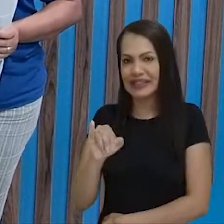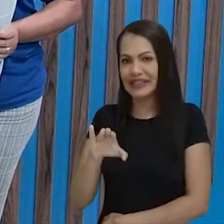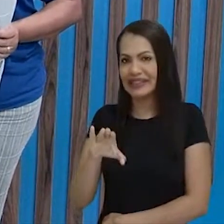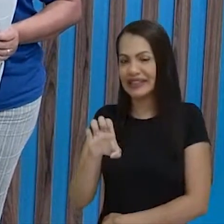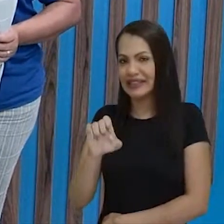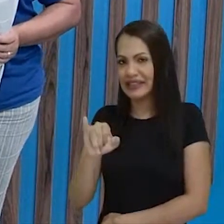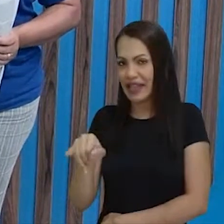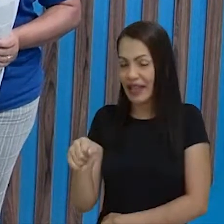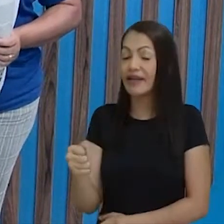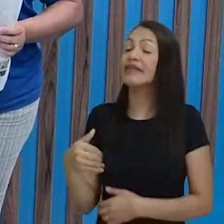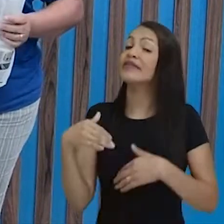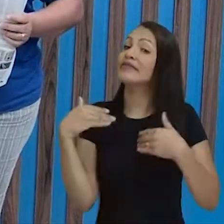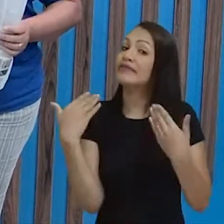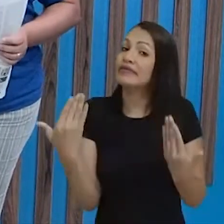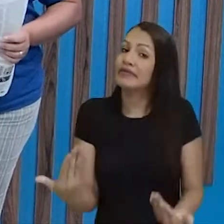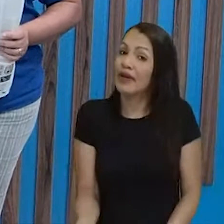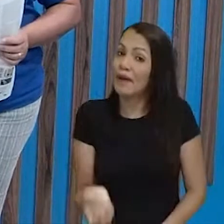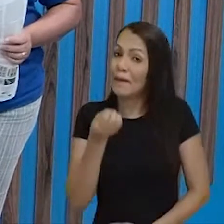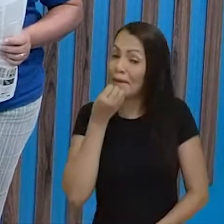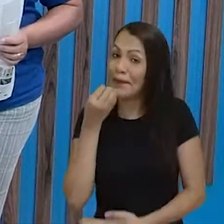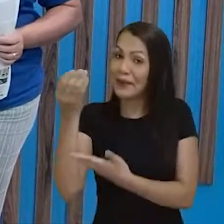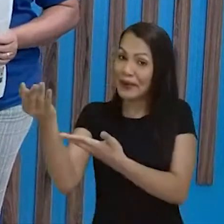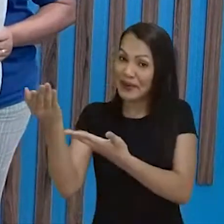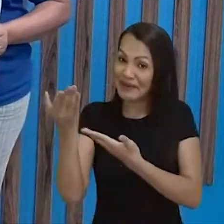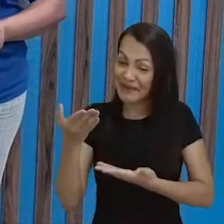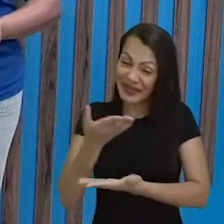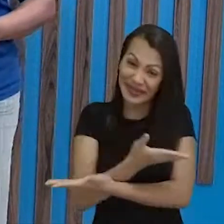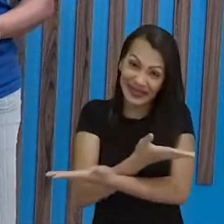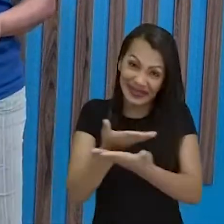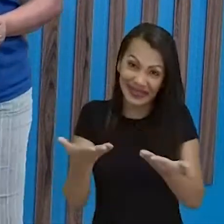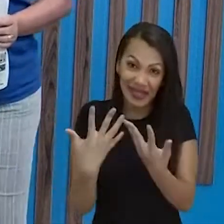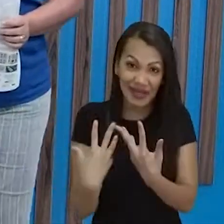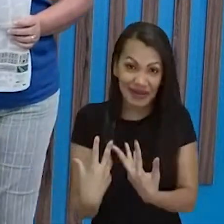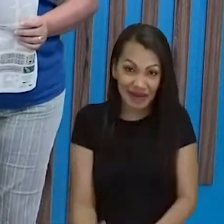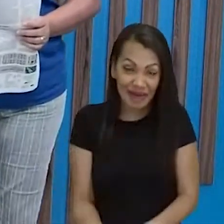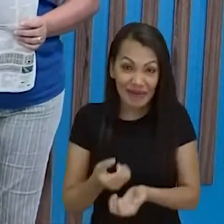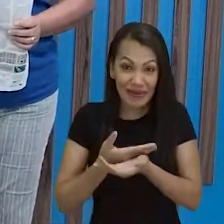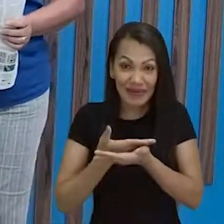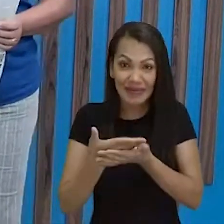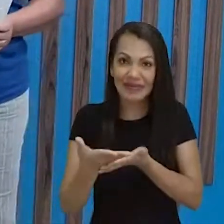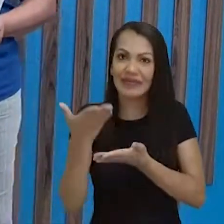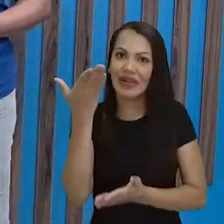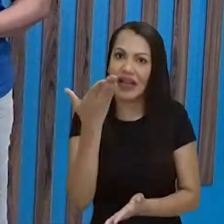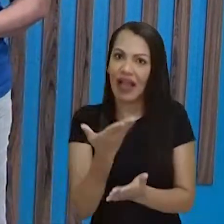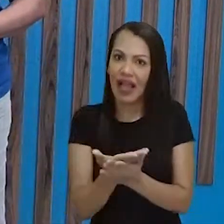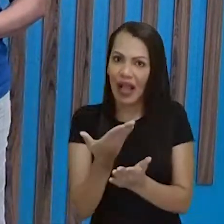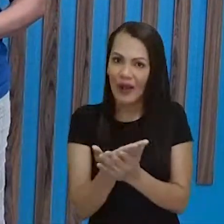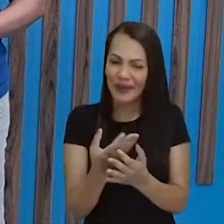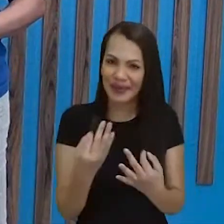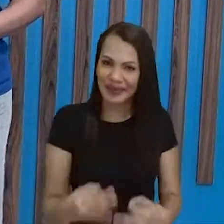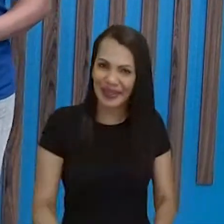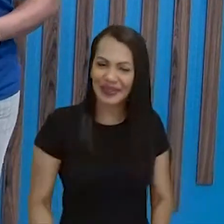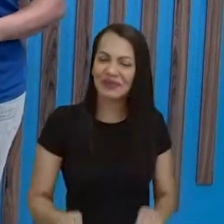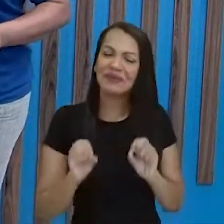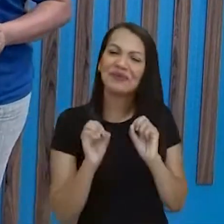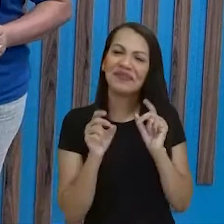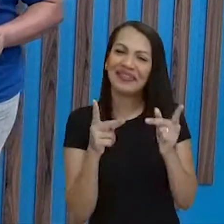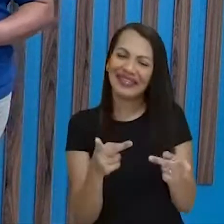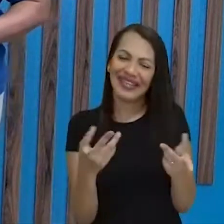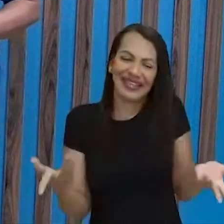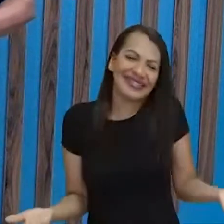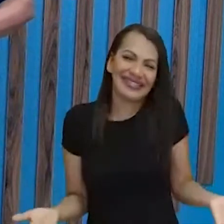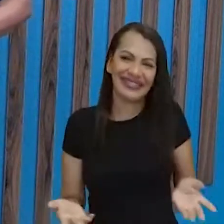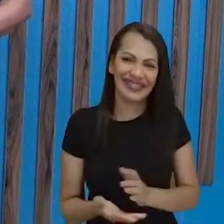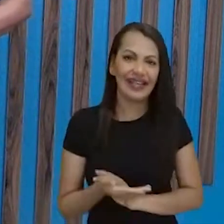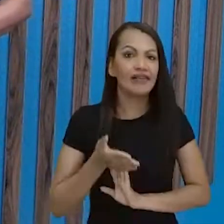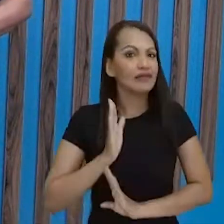Joana. Então, sejam muito bem-vindos e vamos começar a nossa aula, ok? Então, vamos lá.